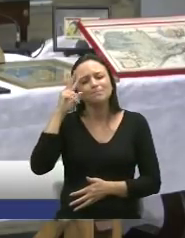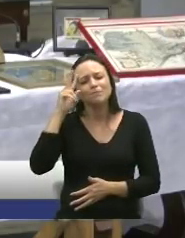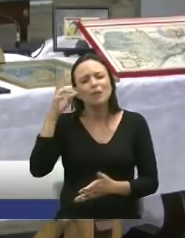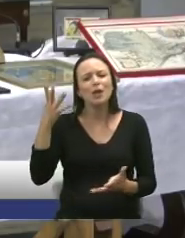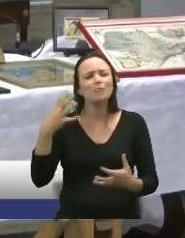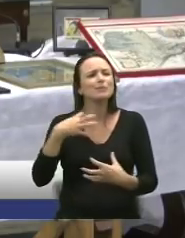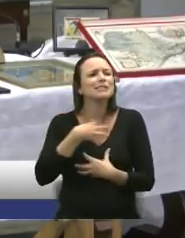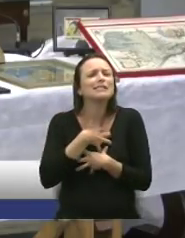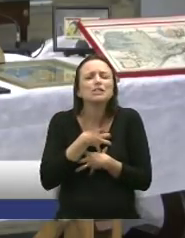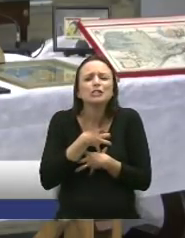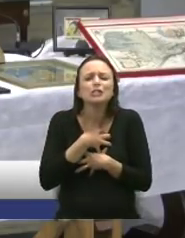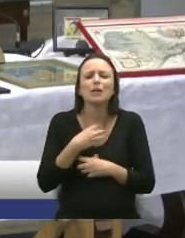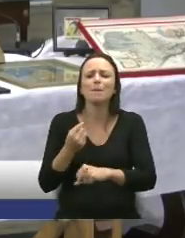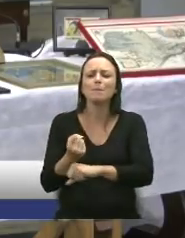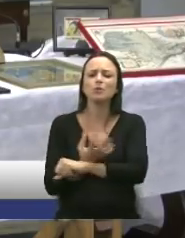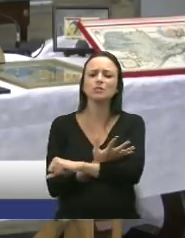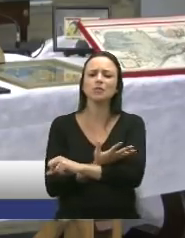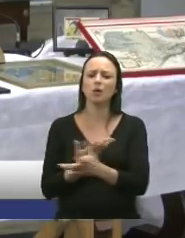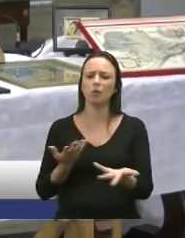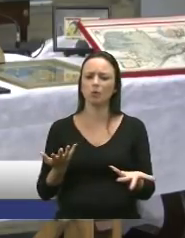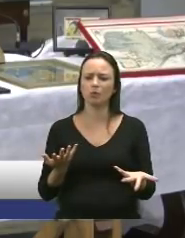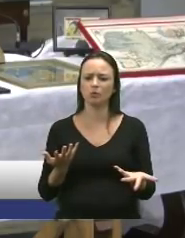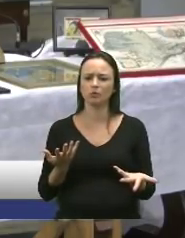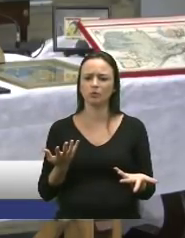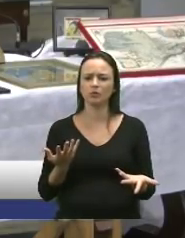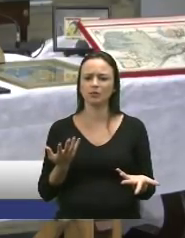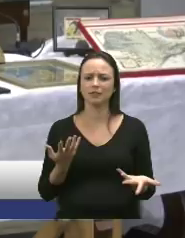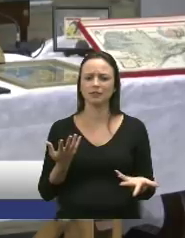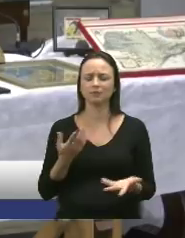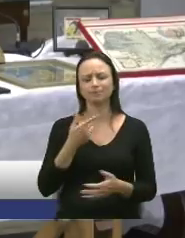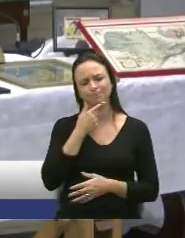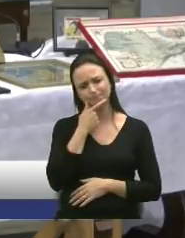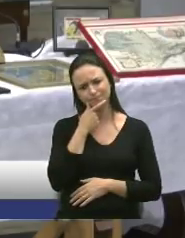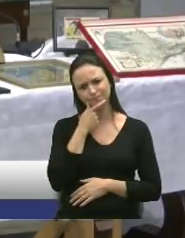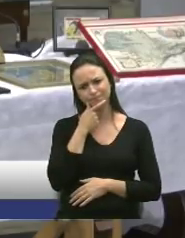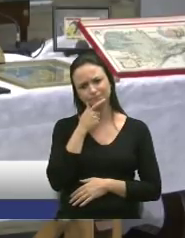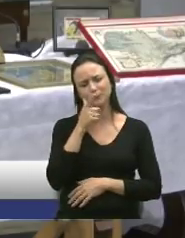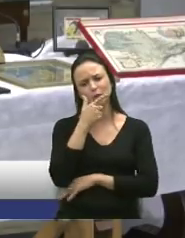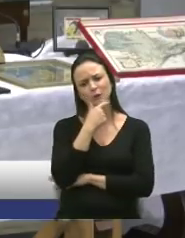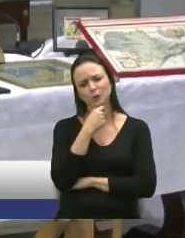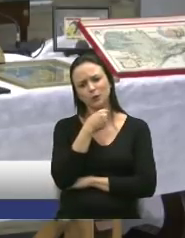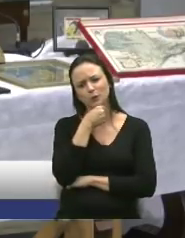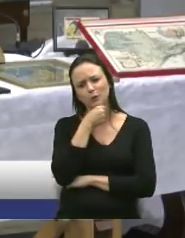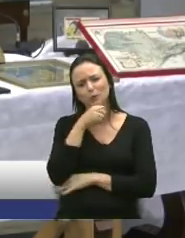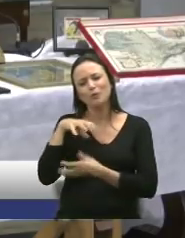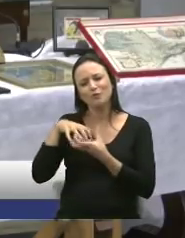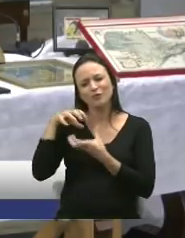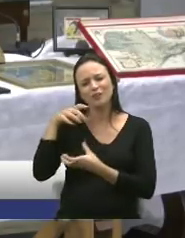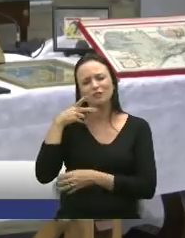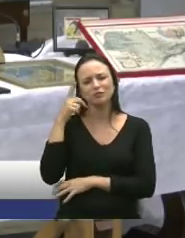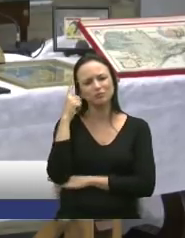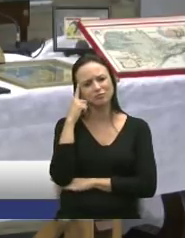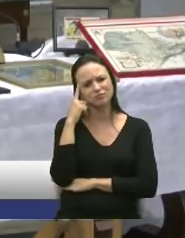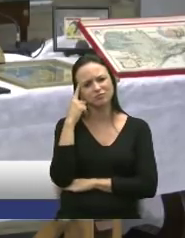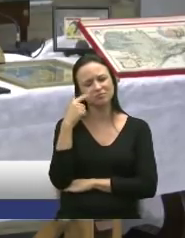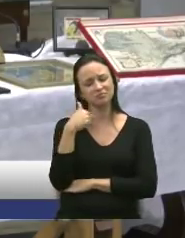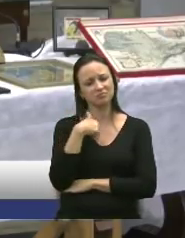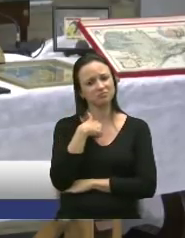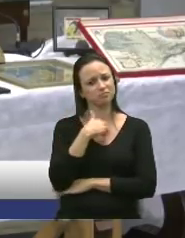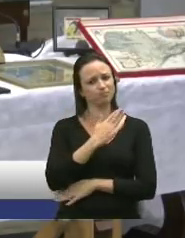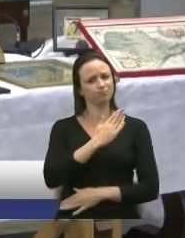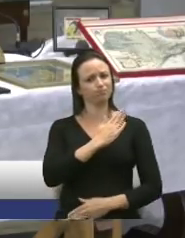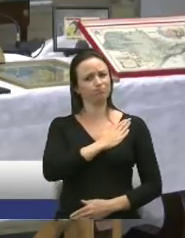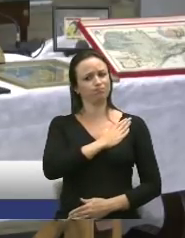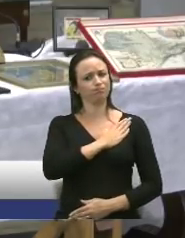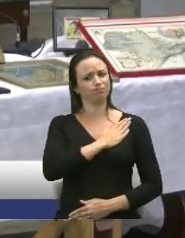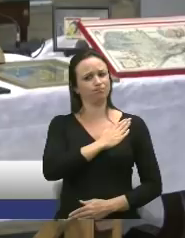a emoção? Aí, buscando na memória, ele pensou e me disse: rapaz, eu sou patriota.